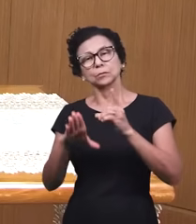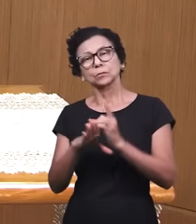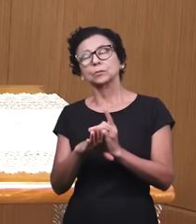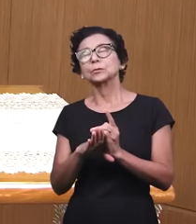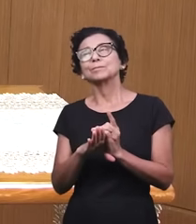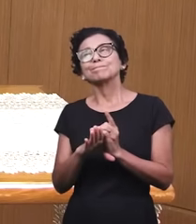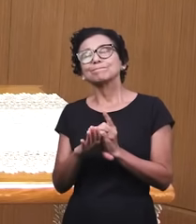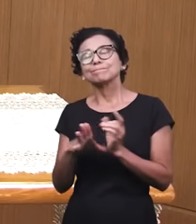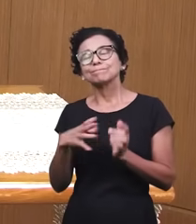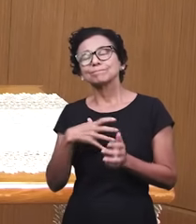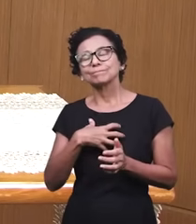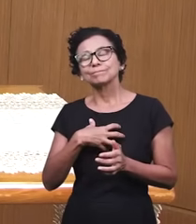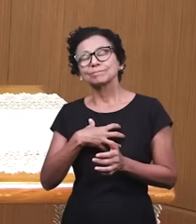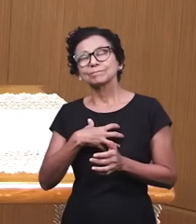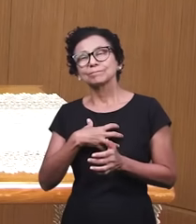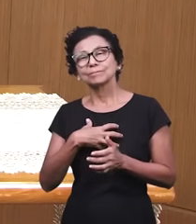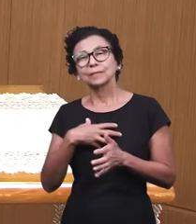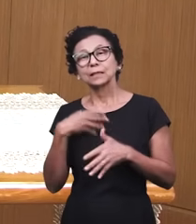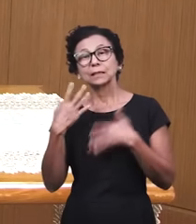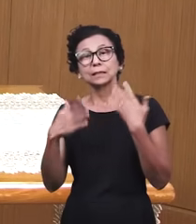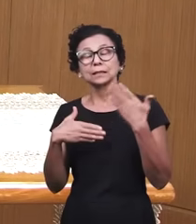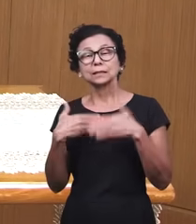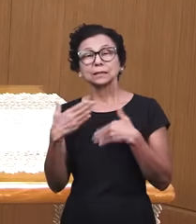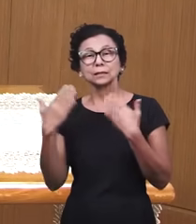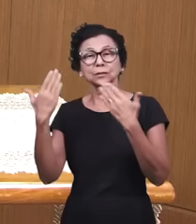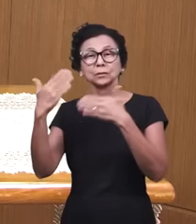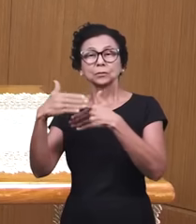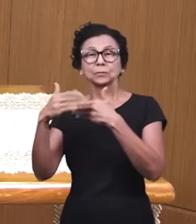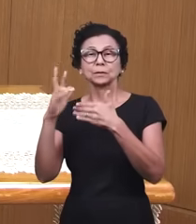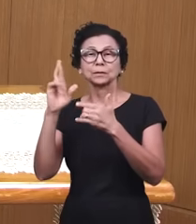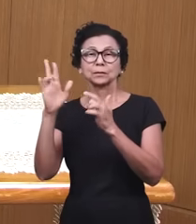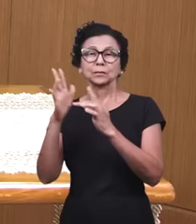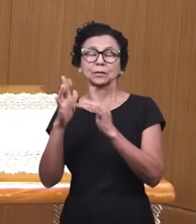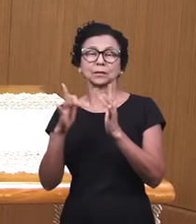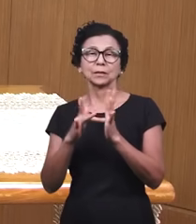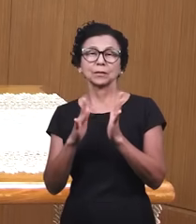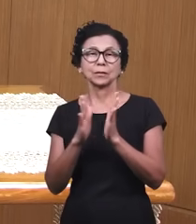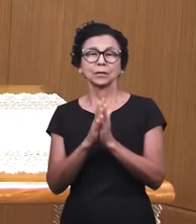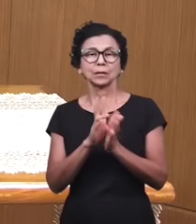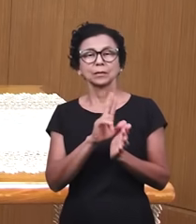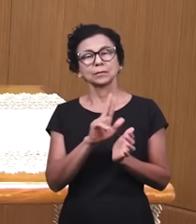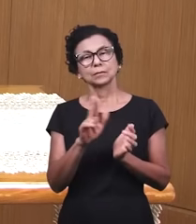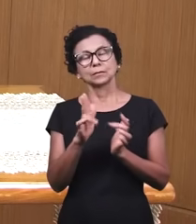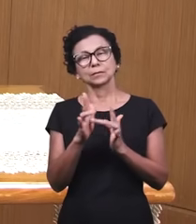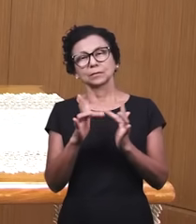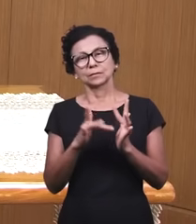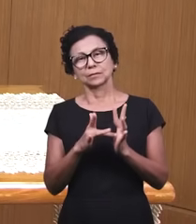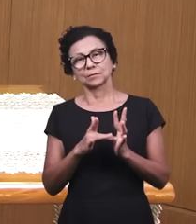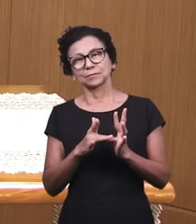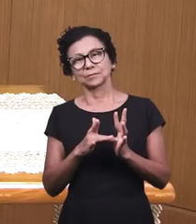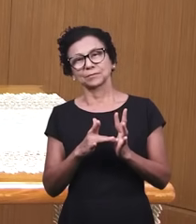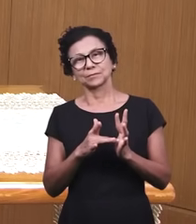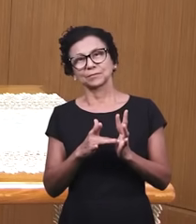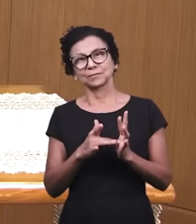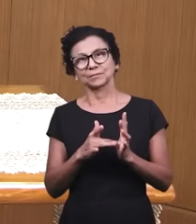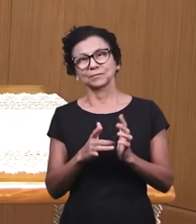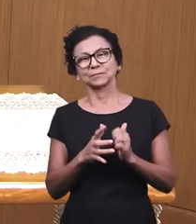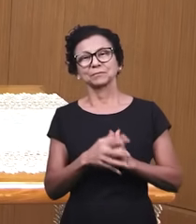Tua presença em todos os lugares. Oramos assim e pedimos, em nome do Senhor